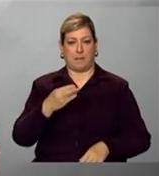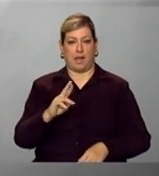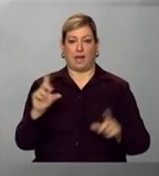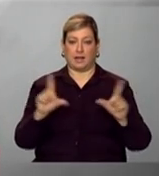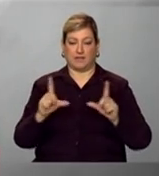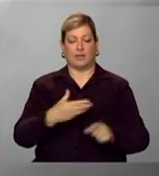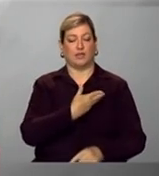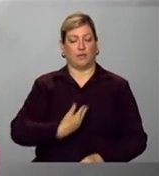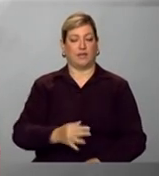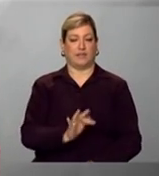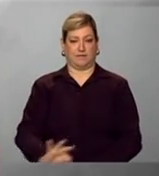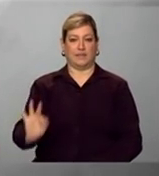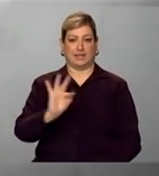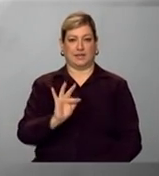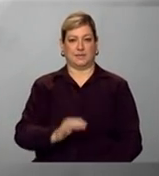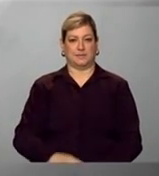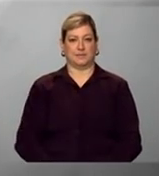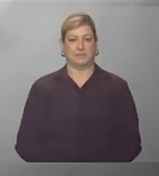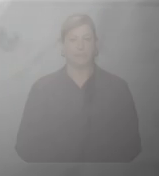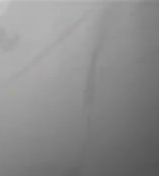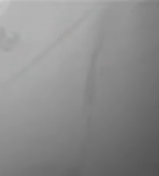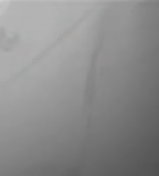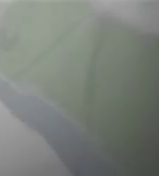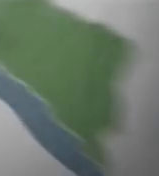NBR, a TV do Governo Federal.